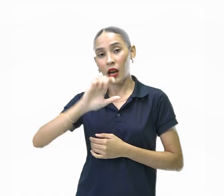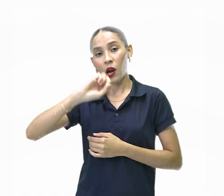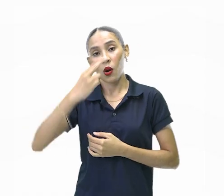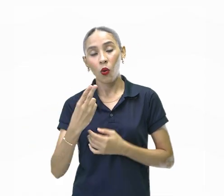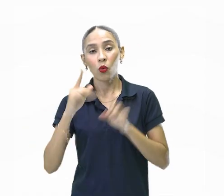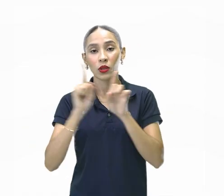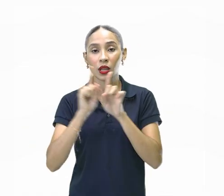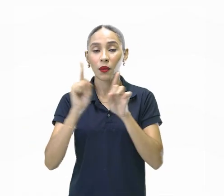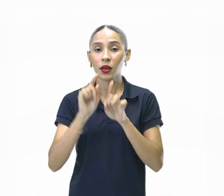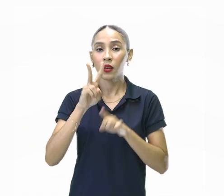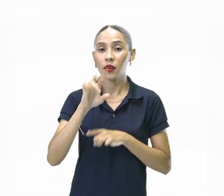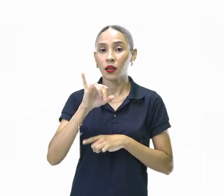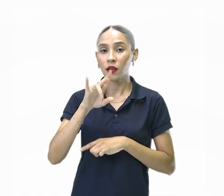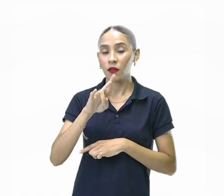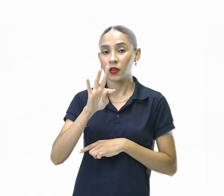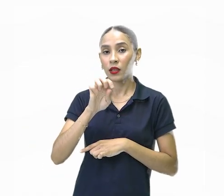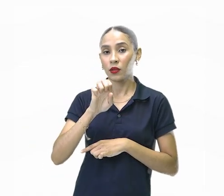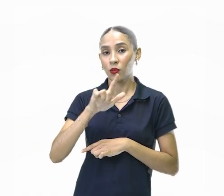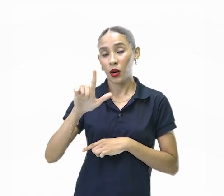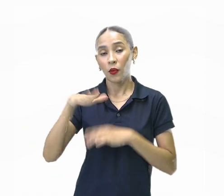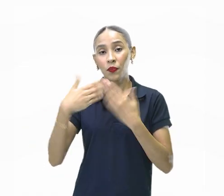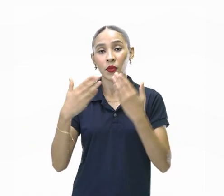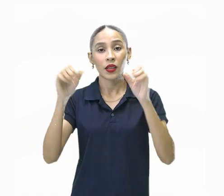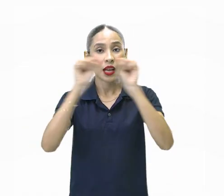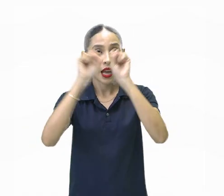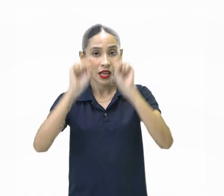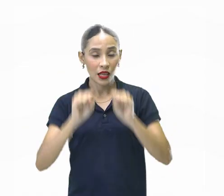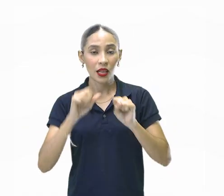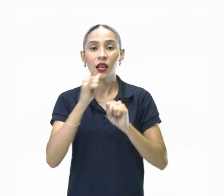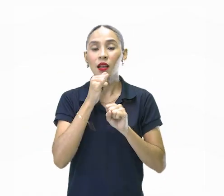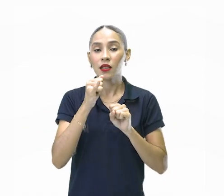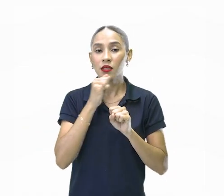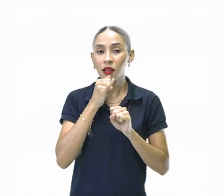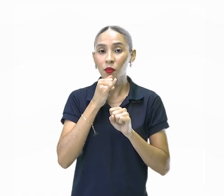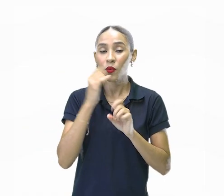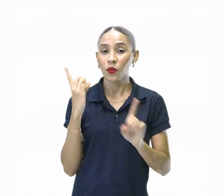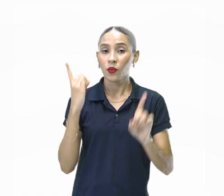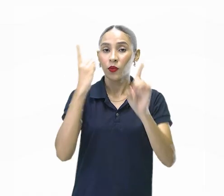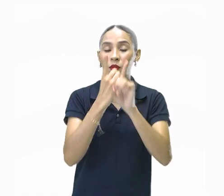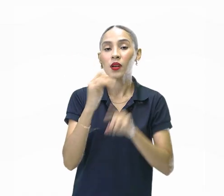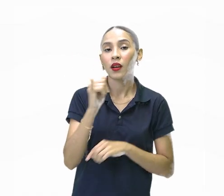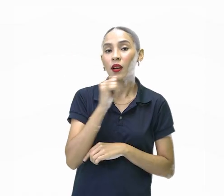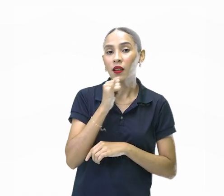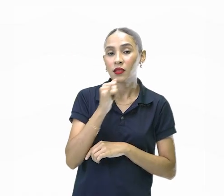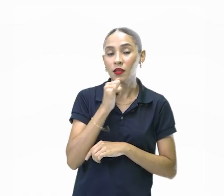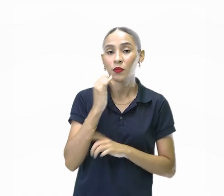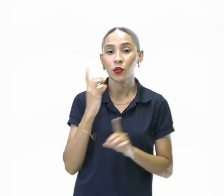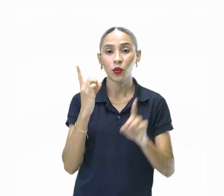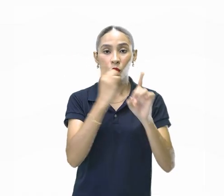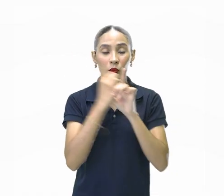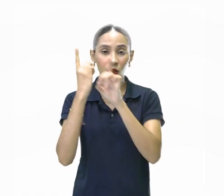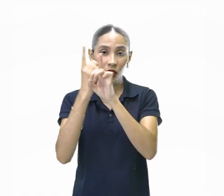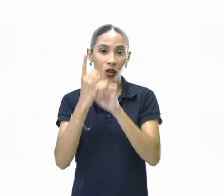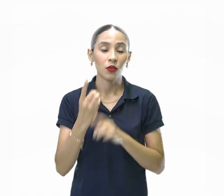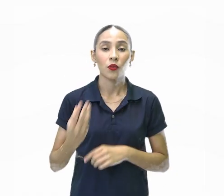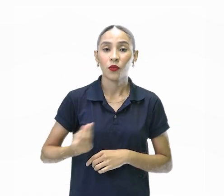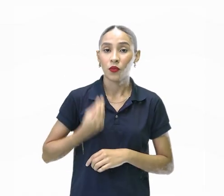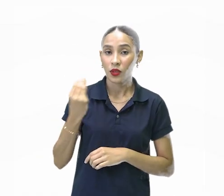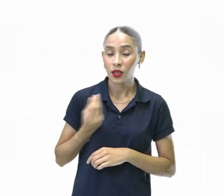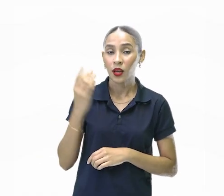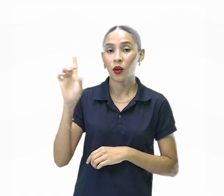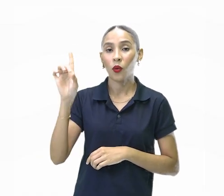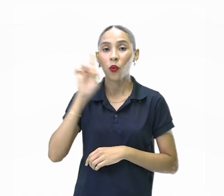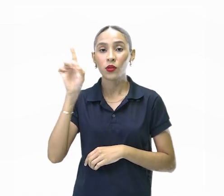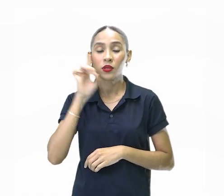virtuais. Exemplos de sistemas ópticos encontrados na vida cotidiana. Novamente para você aí, olha